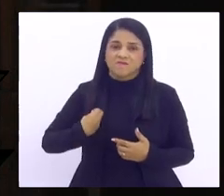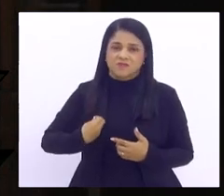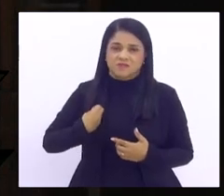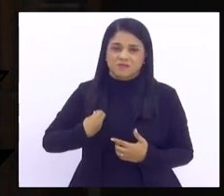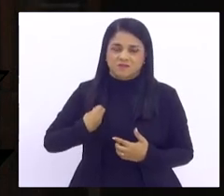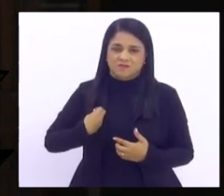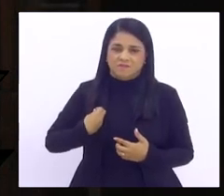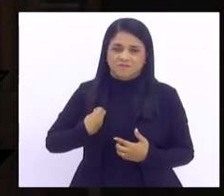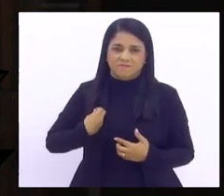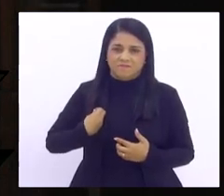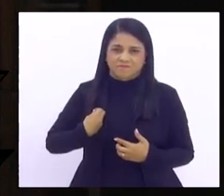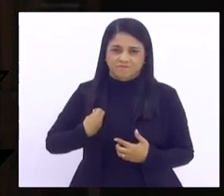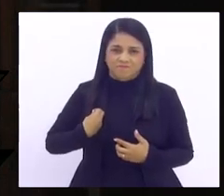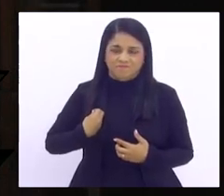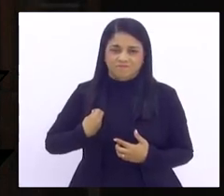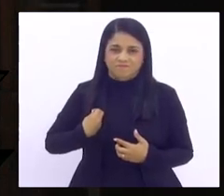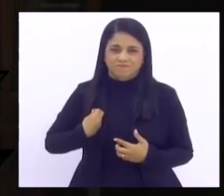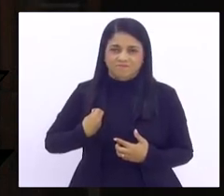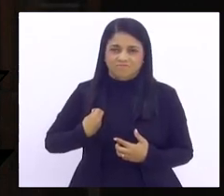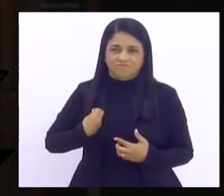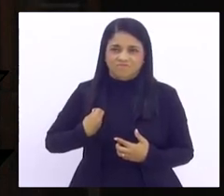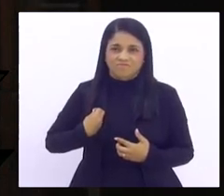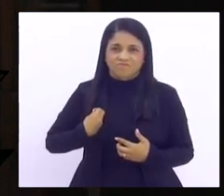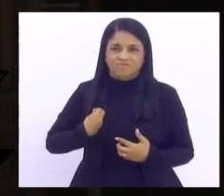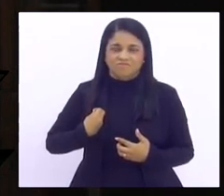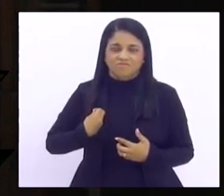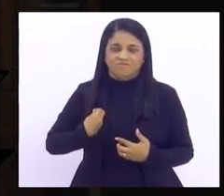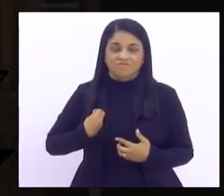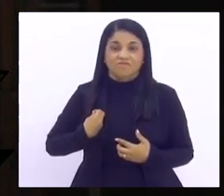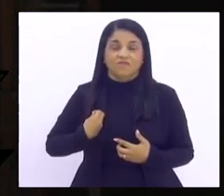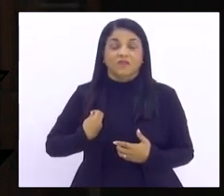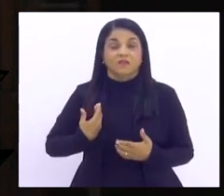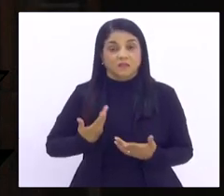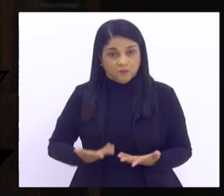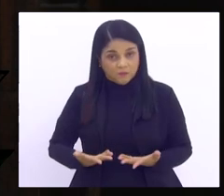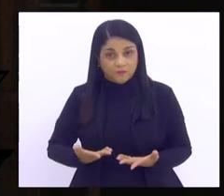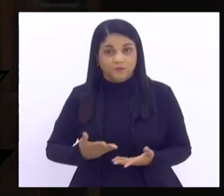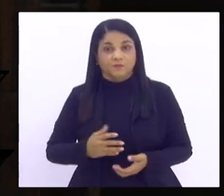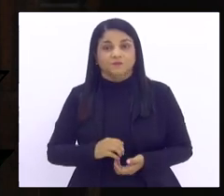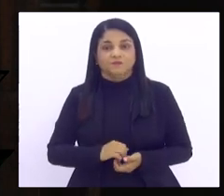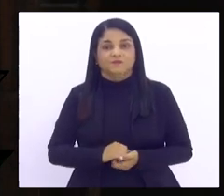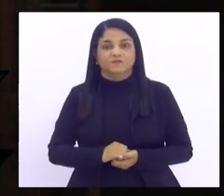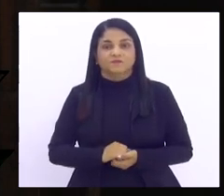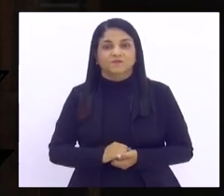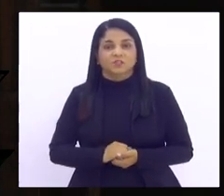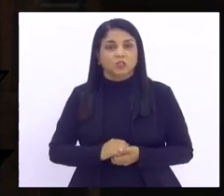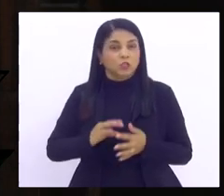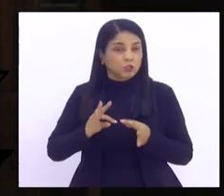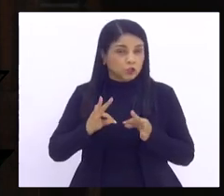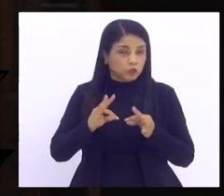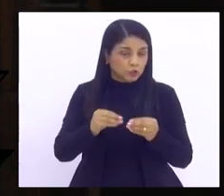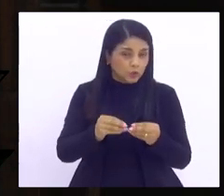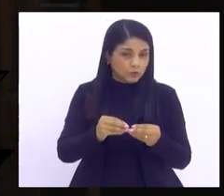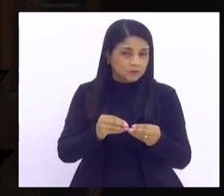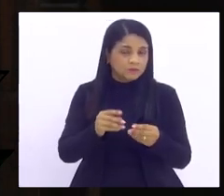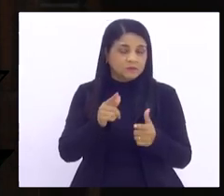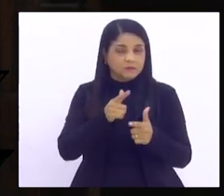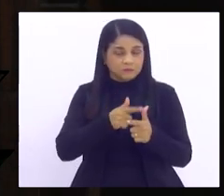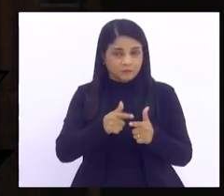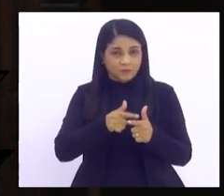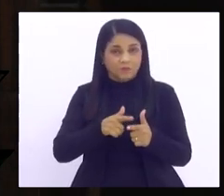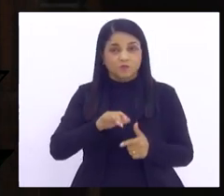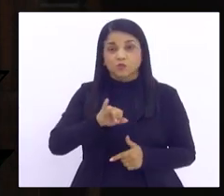Então, apesar disso tudo, Todas essas razões, o que diz São João Paulo